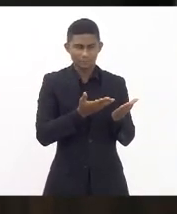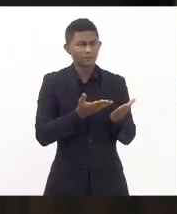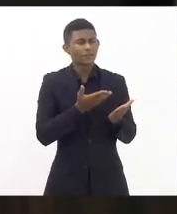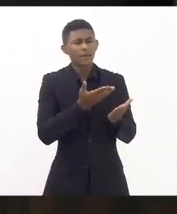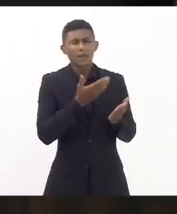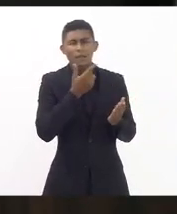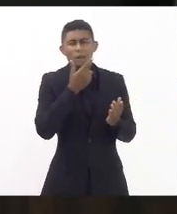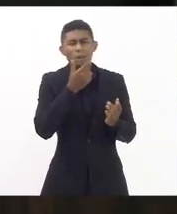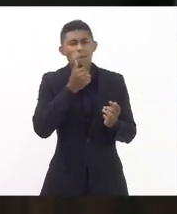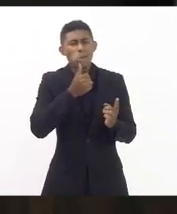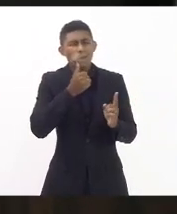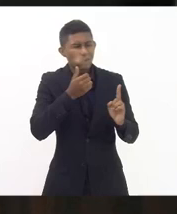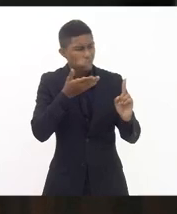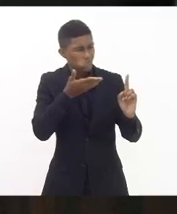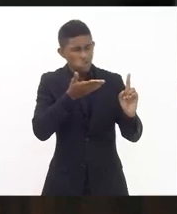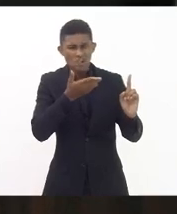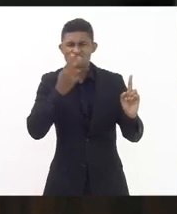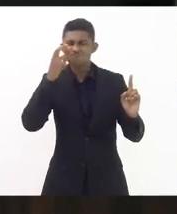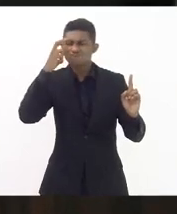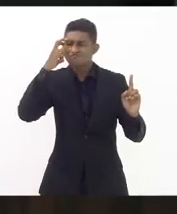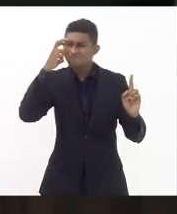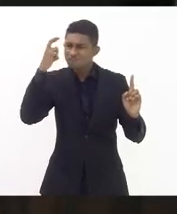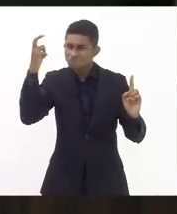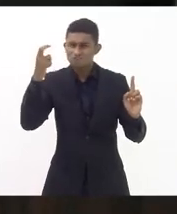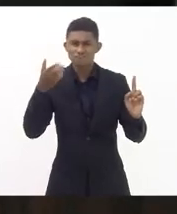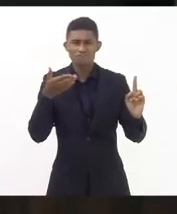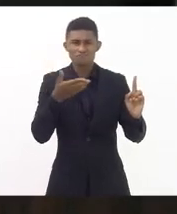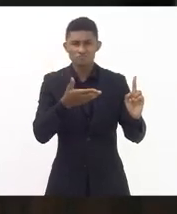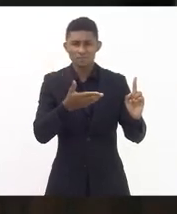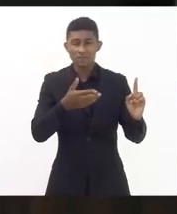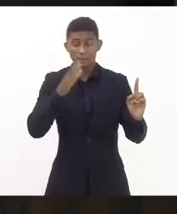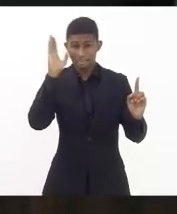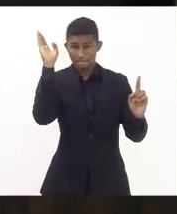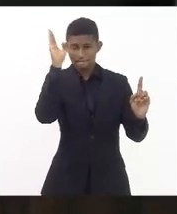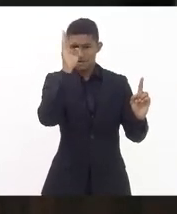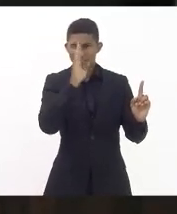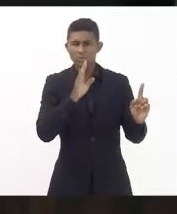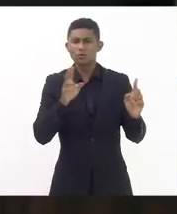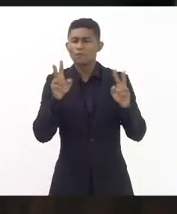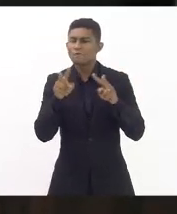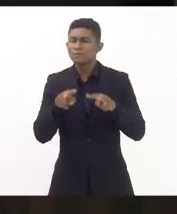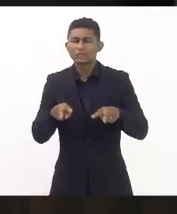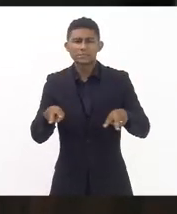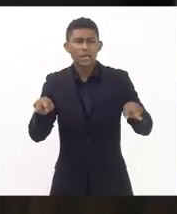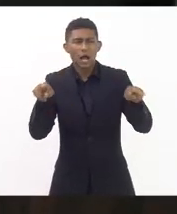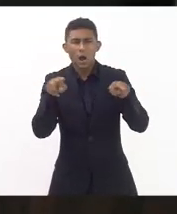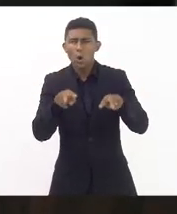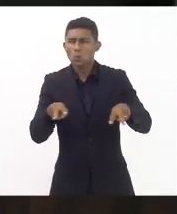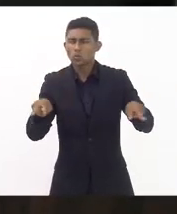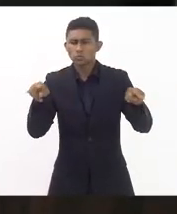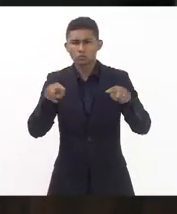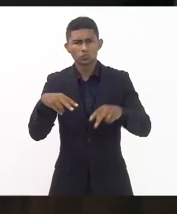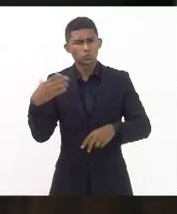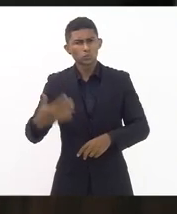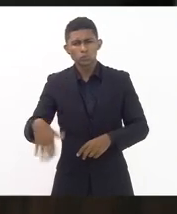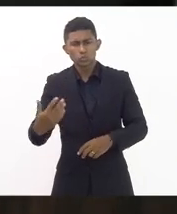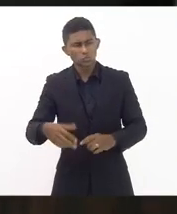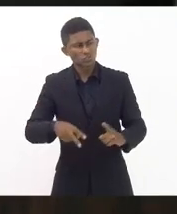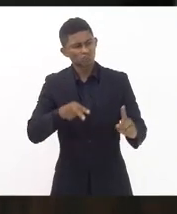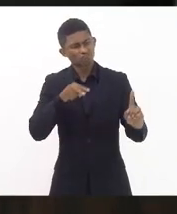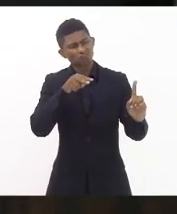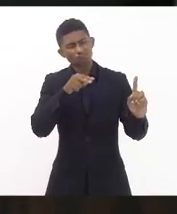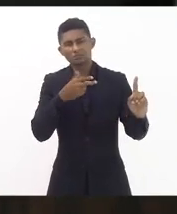Simpaticíssima, inteligentíssima, com uma visão de Brasil e do mundo que poucas vezes eu vi. Então, quero